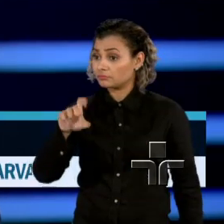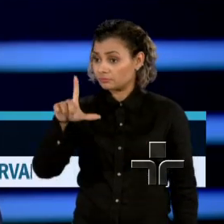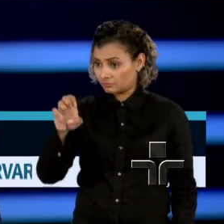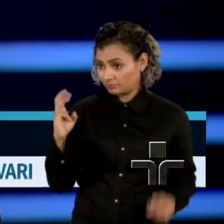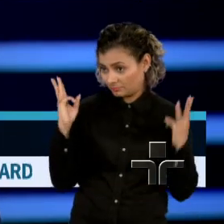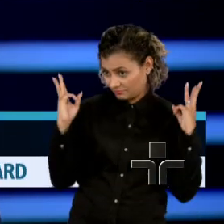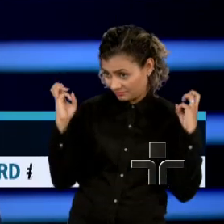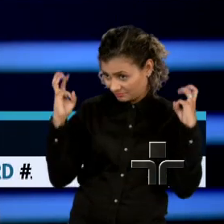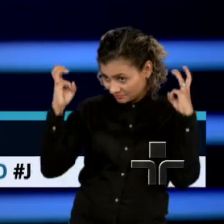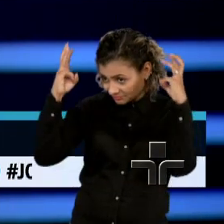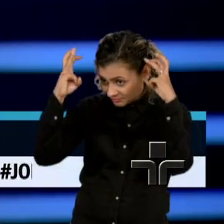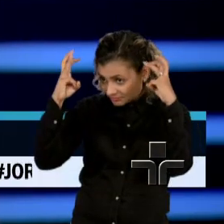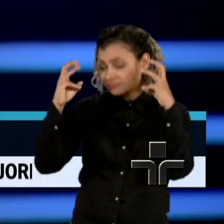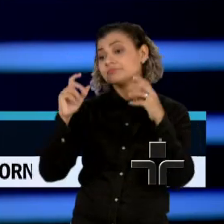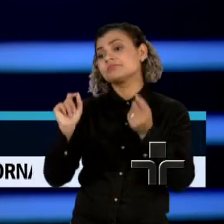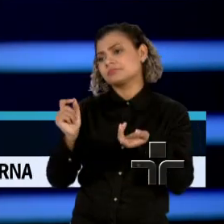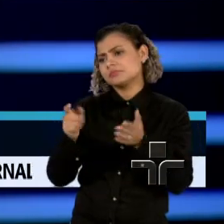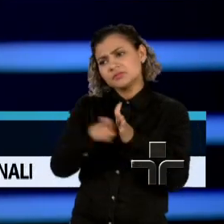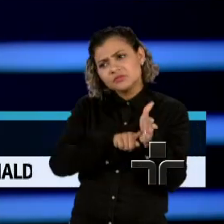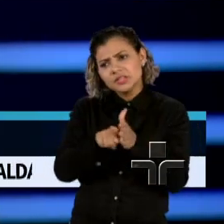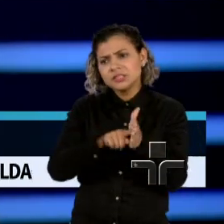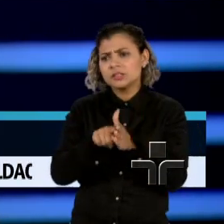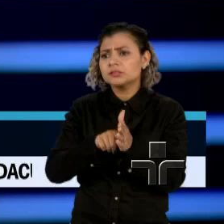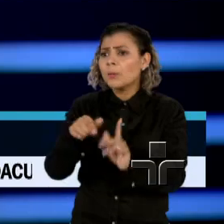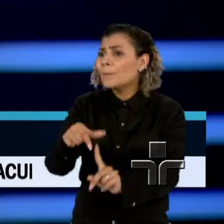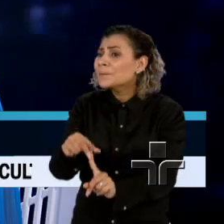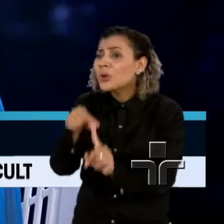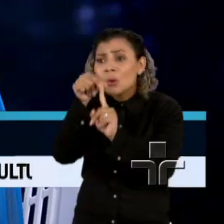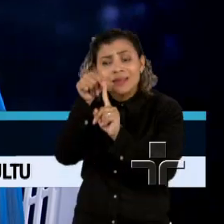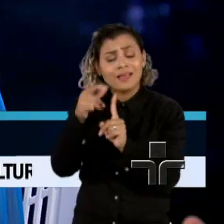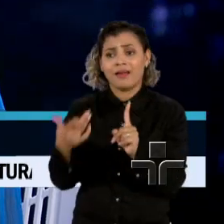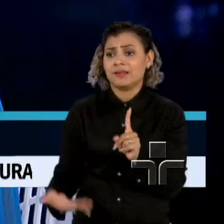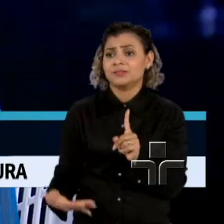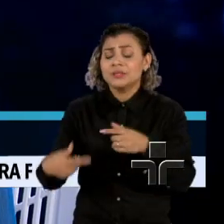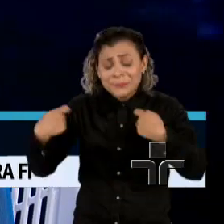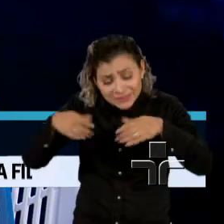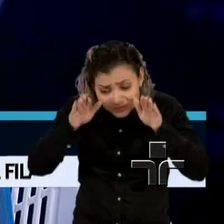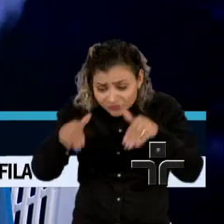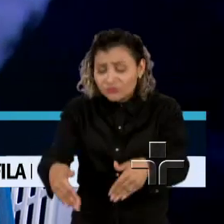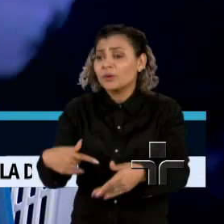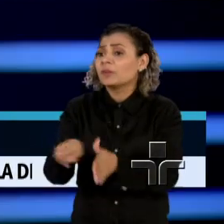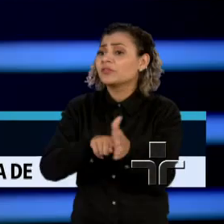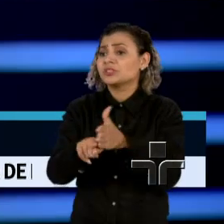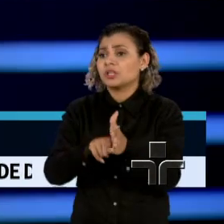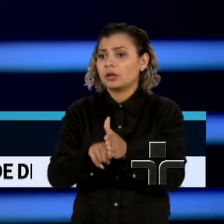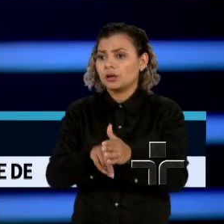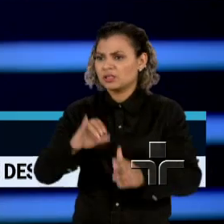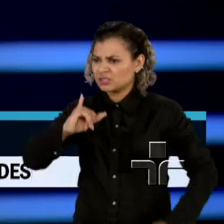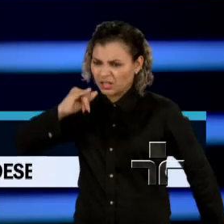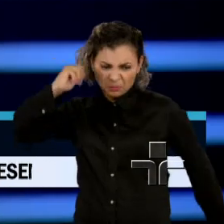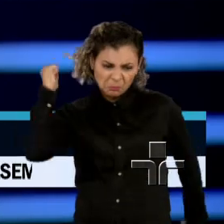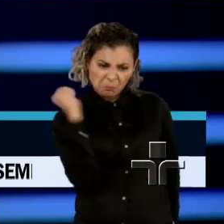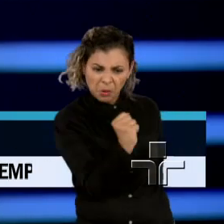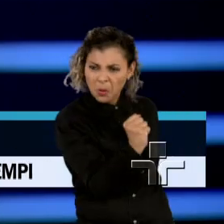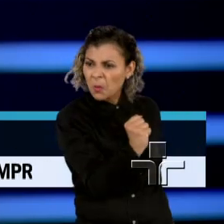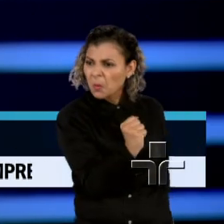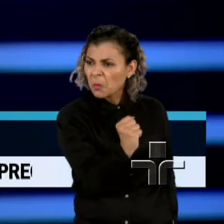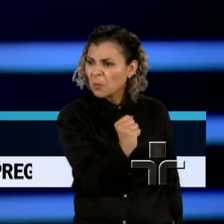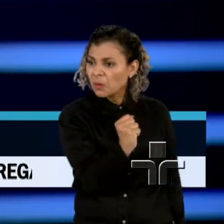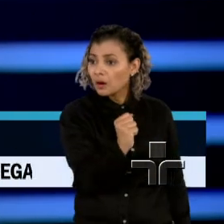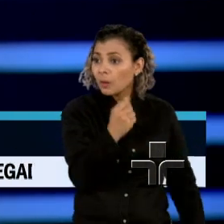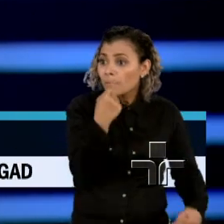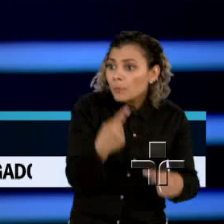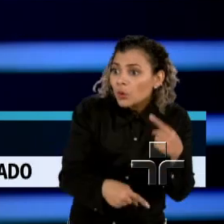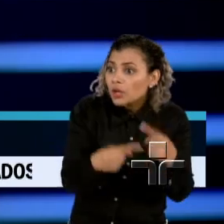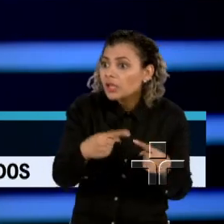né? Essa era uma investigação de tanta prioridade, né? Dado que você, quando assassina algum